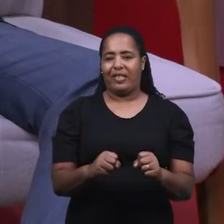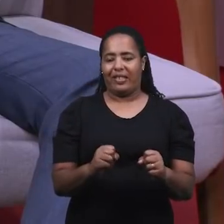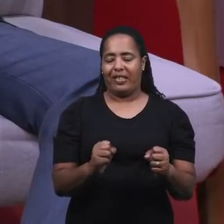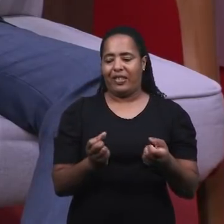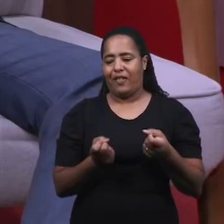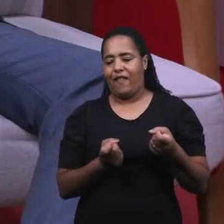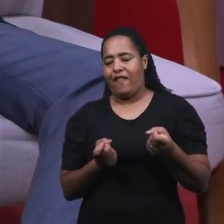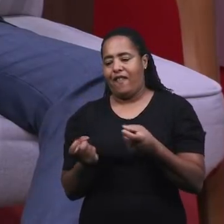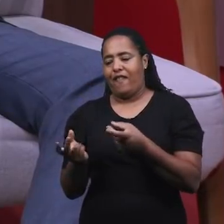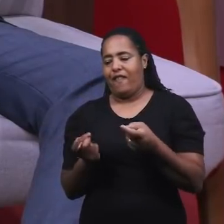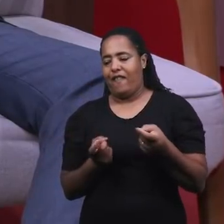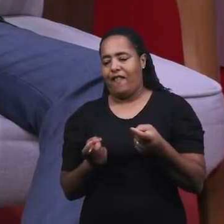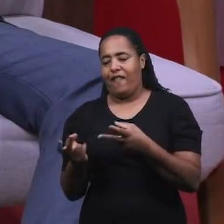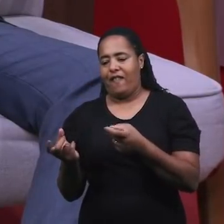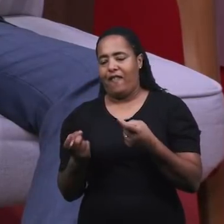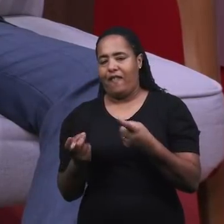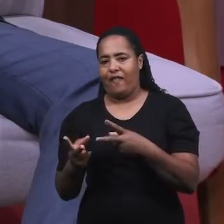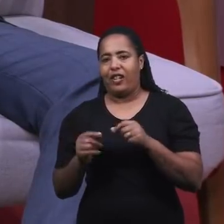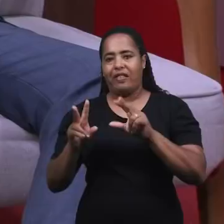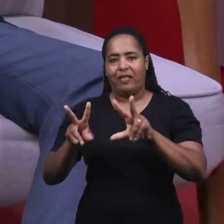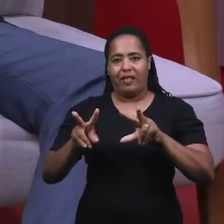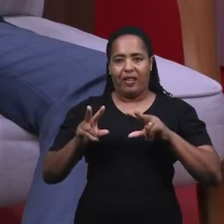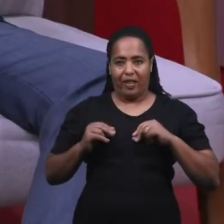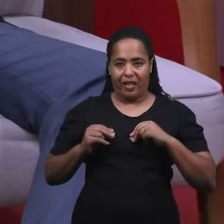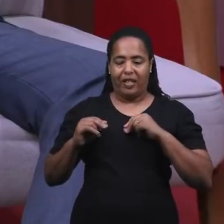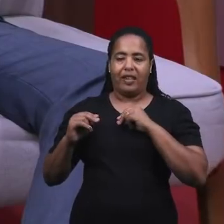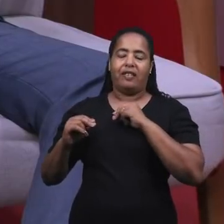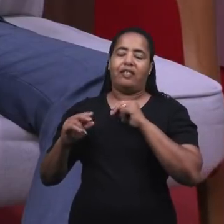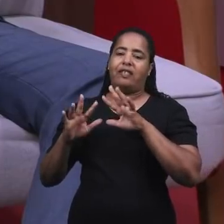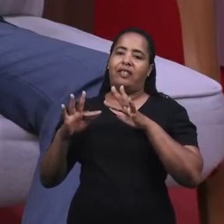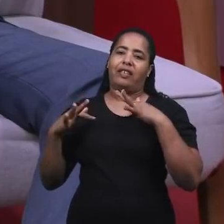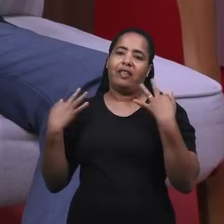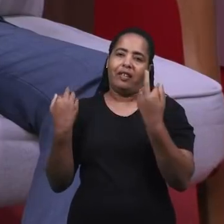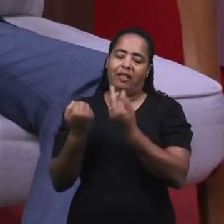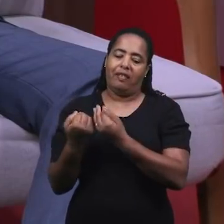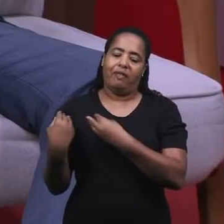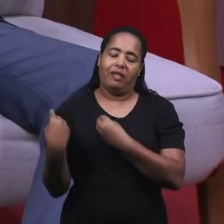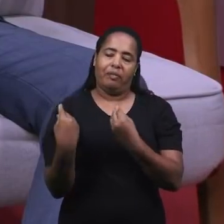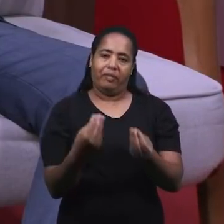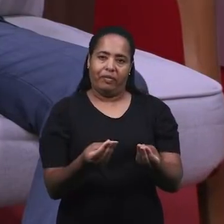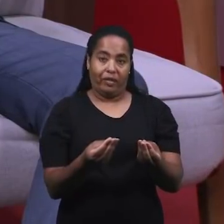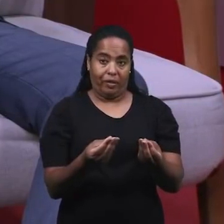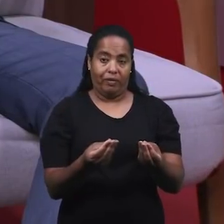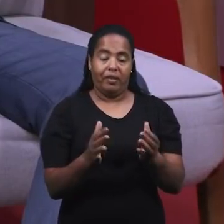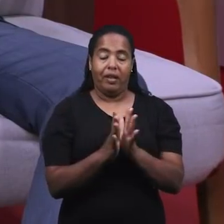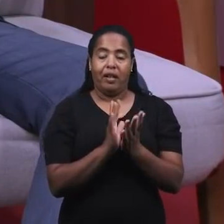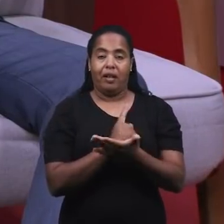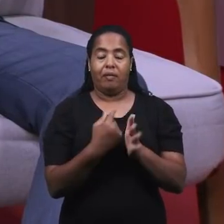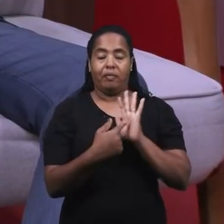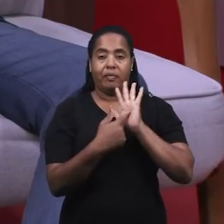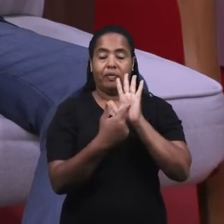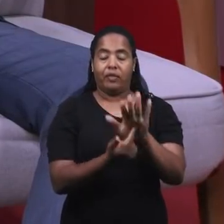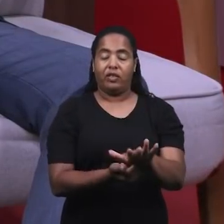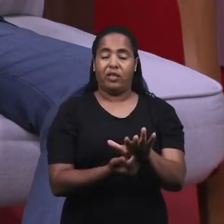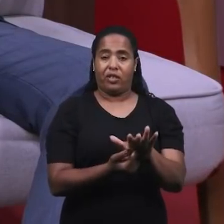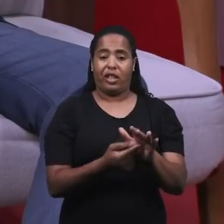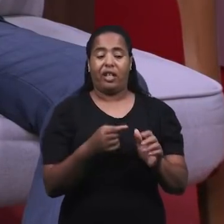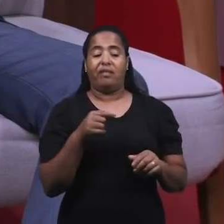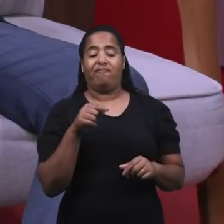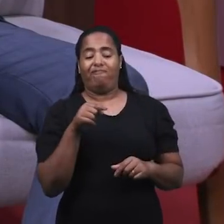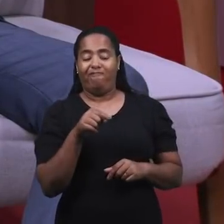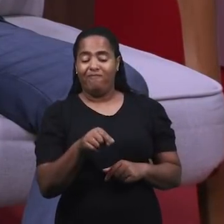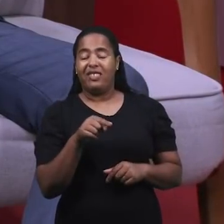é? E isto custou para ele, diz a Bíblia, a vida dele.